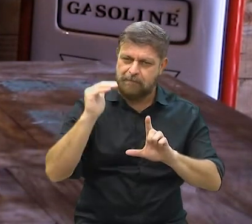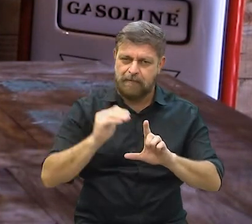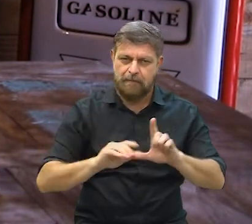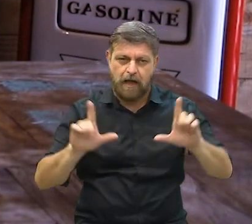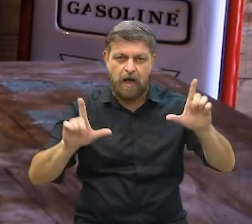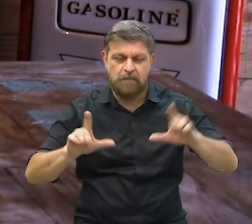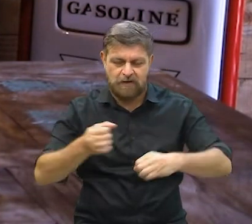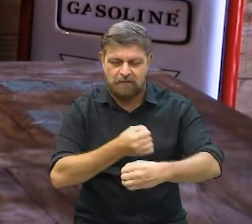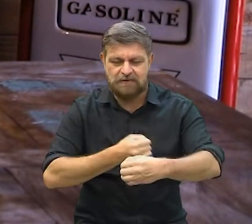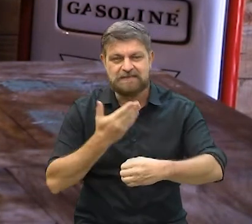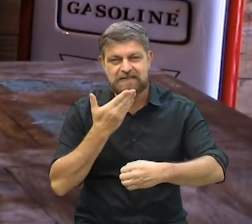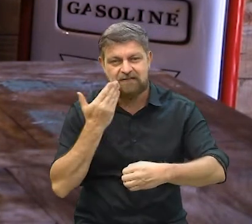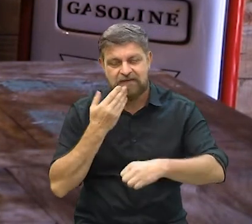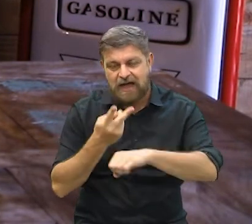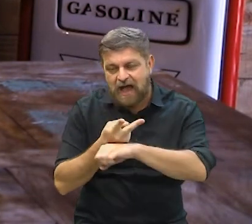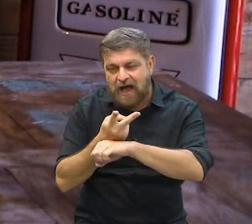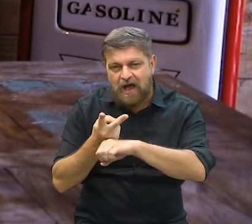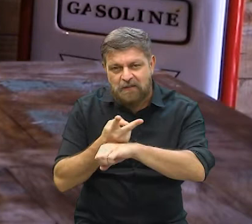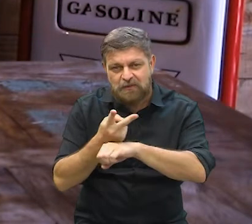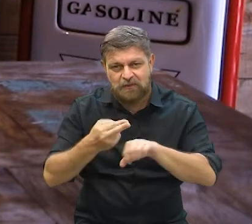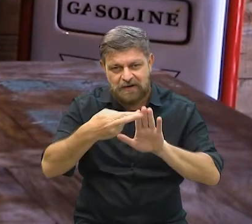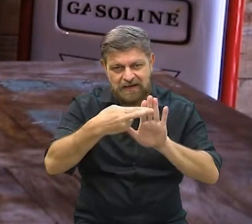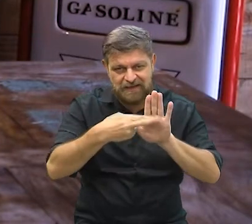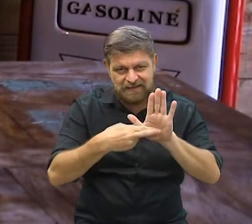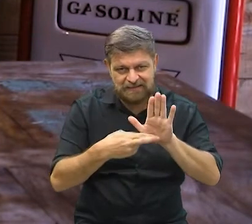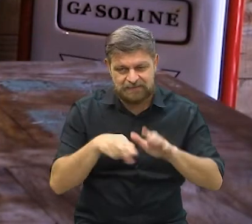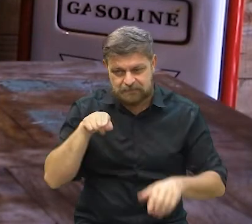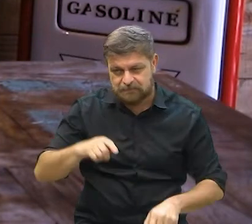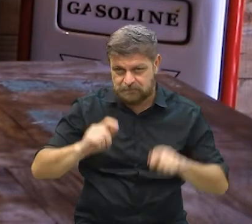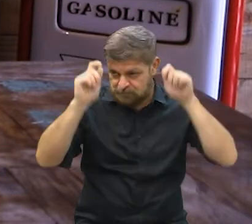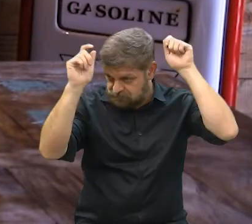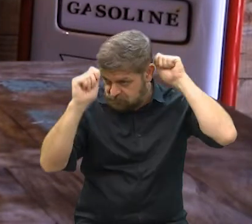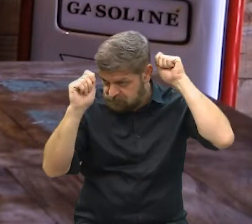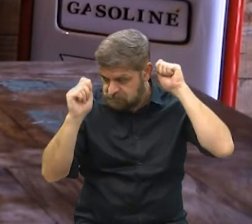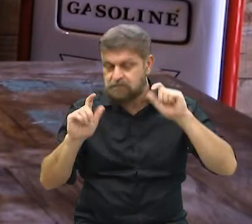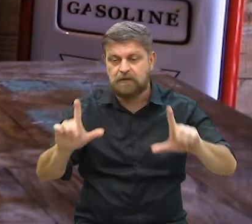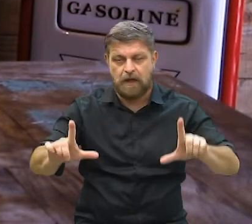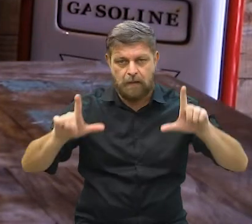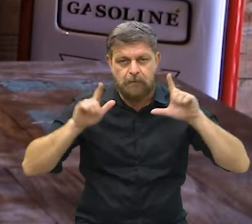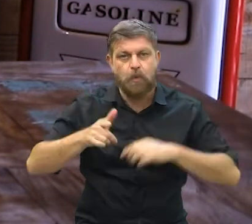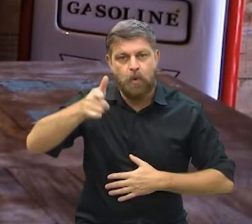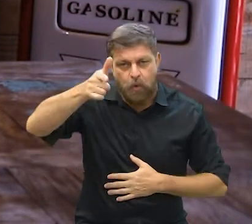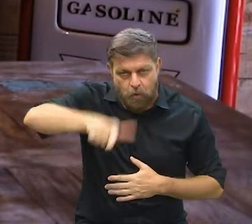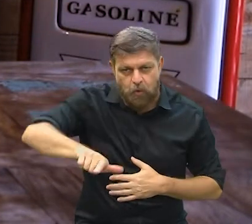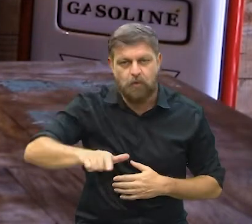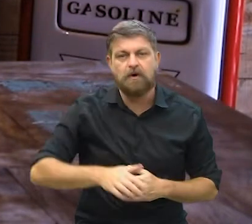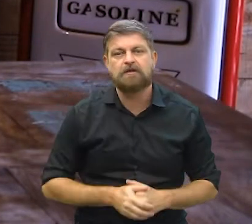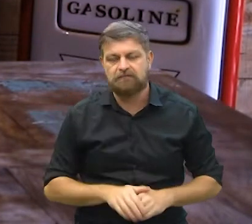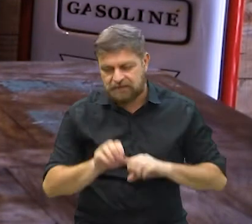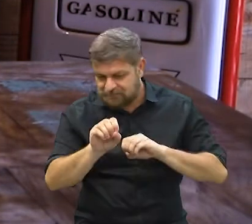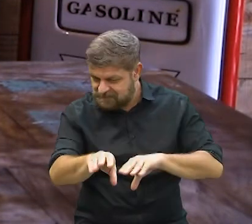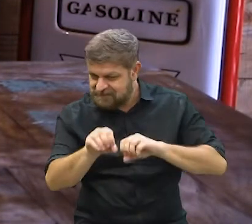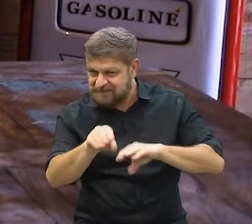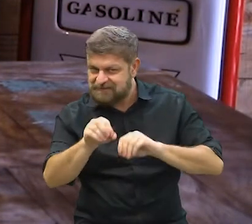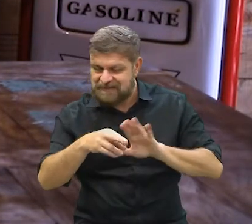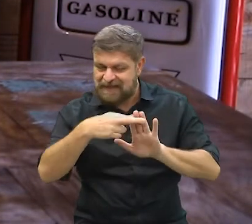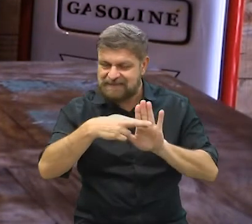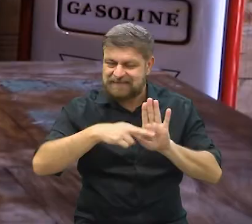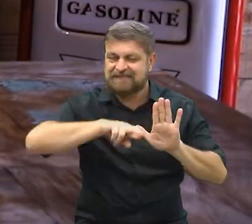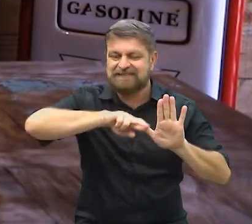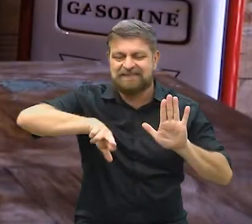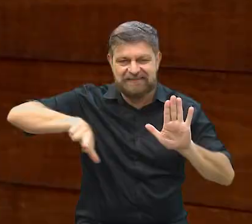só ir lá procurar essa receita. Aliás, o chefe vai voltar aqui no próximo programa para ensinar uma outra